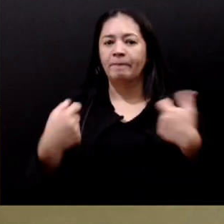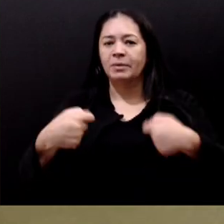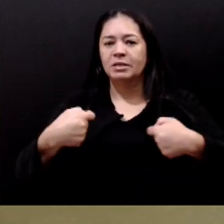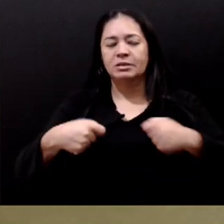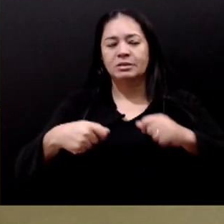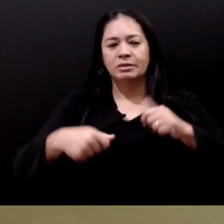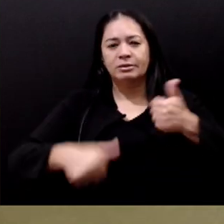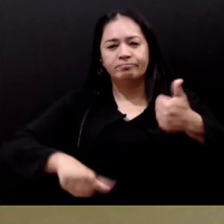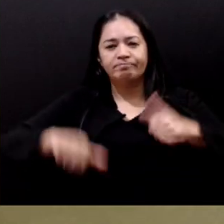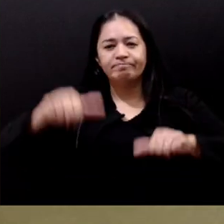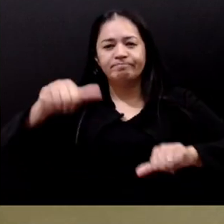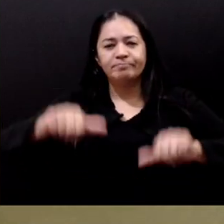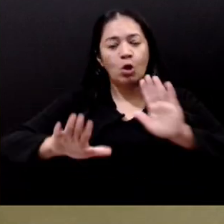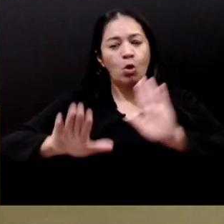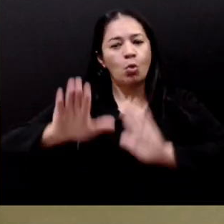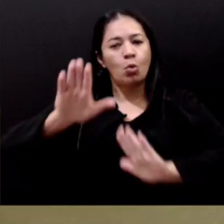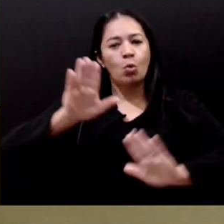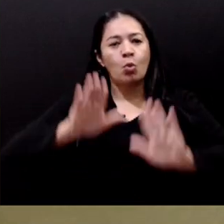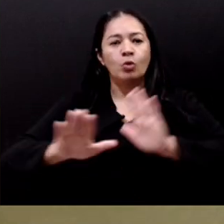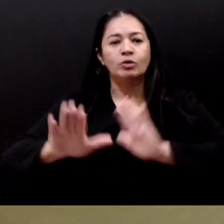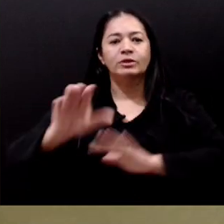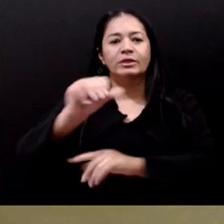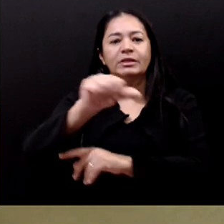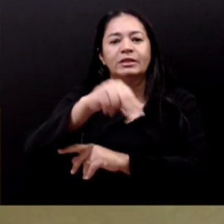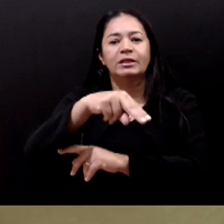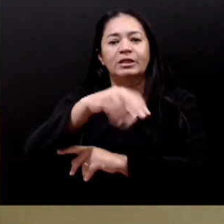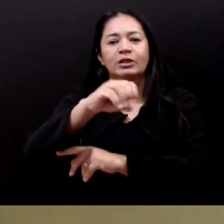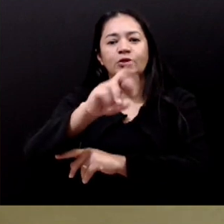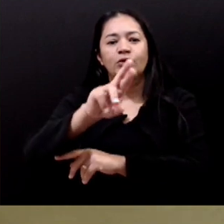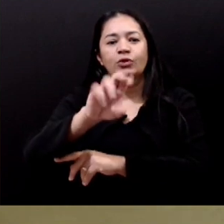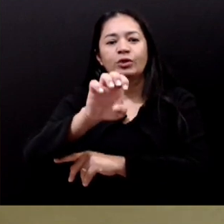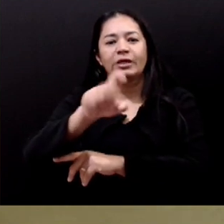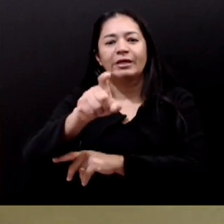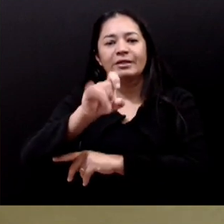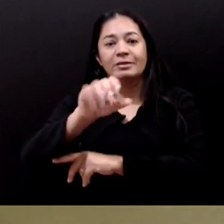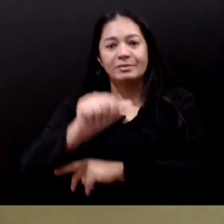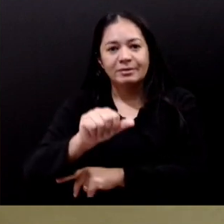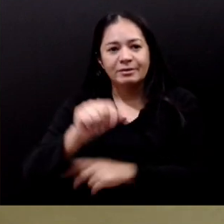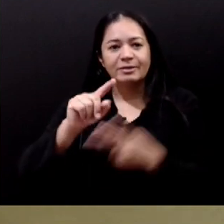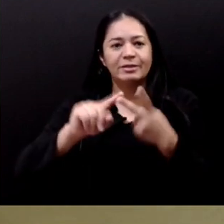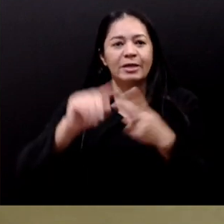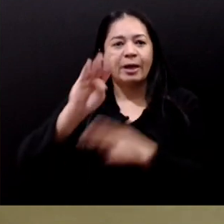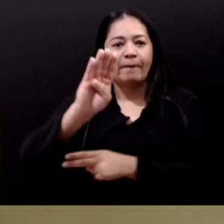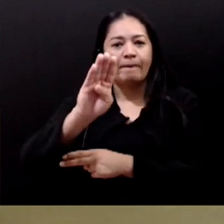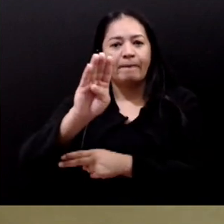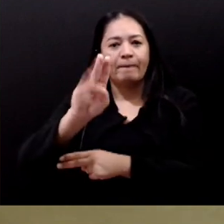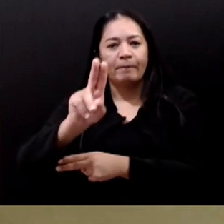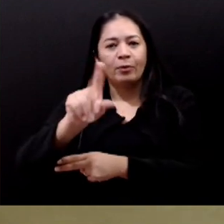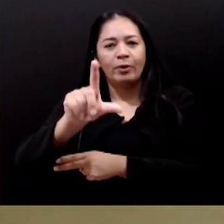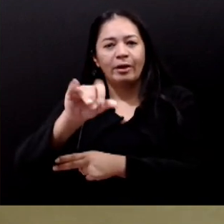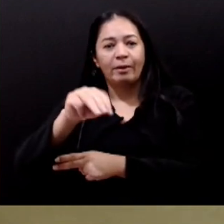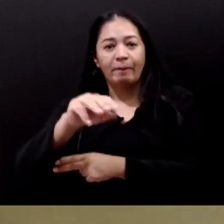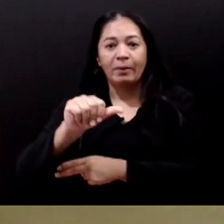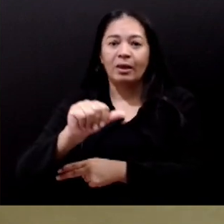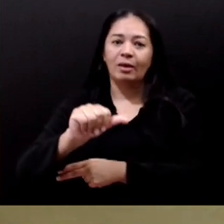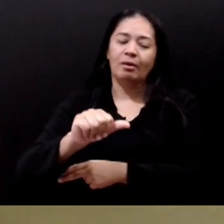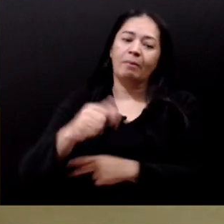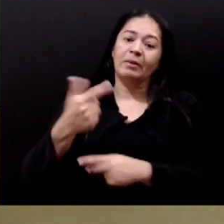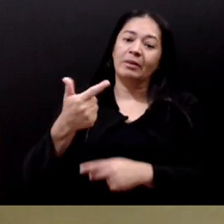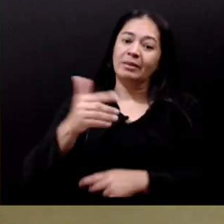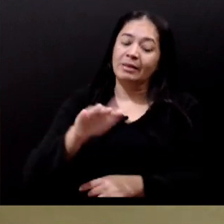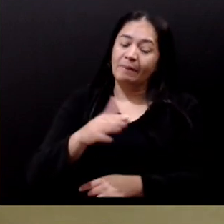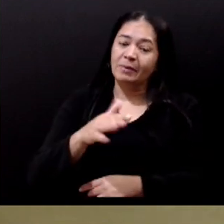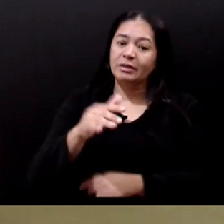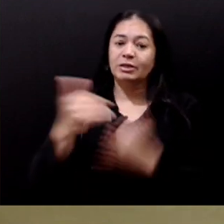que é a questão da anorexia, né, da bulimia, porque dependendo da informação que você consome, vai chegar um momento que